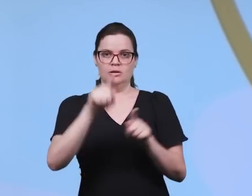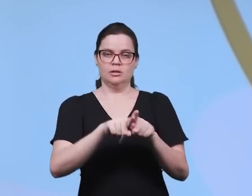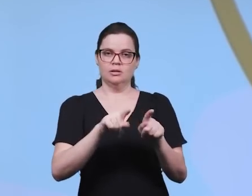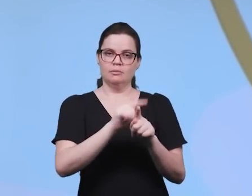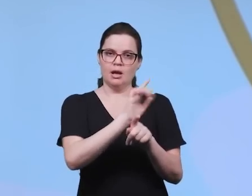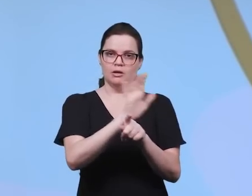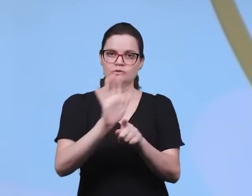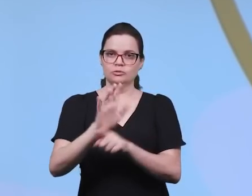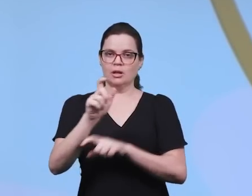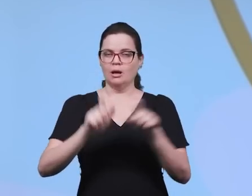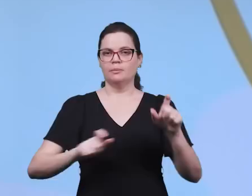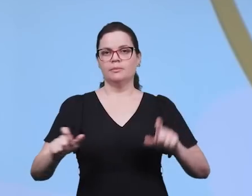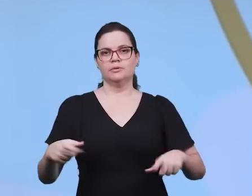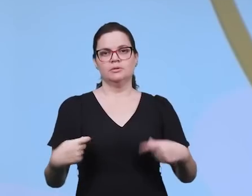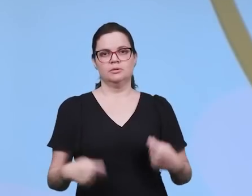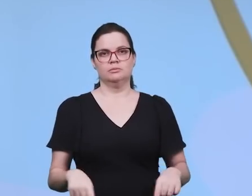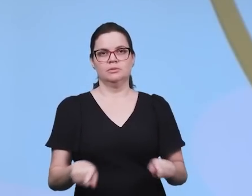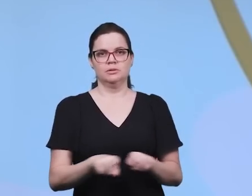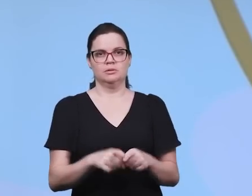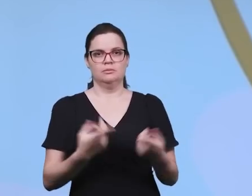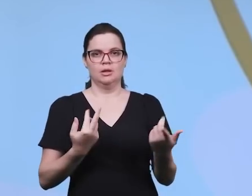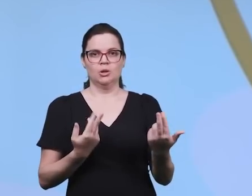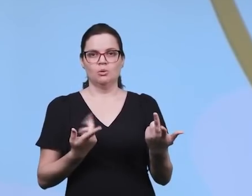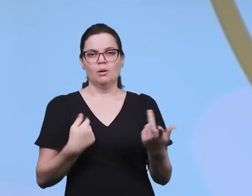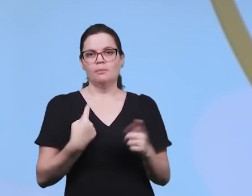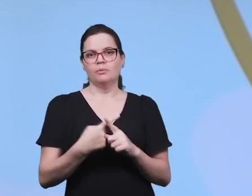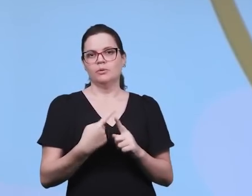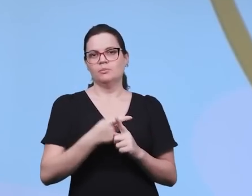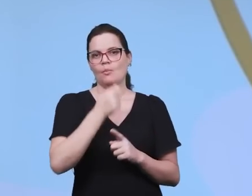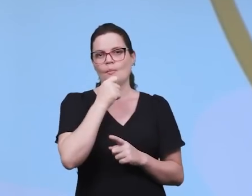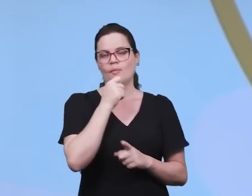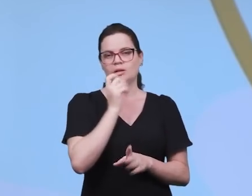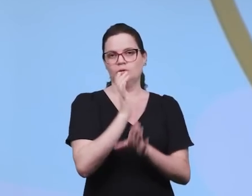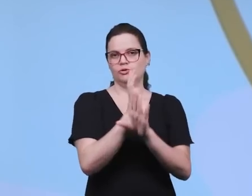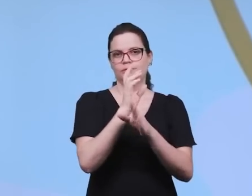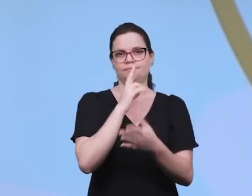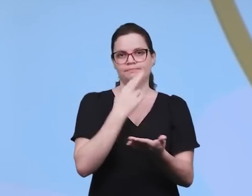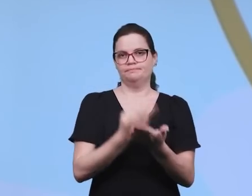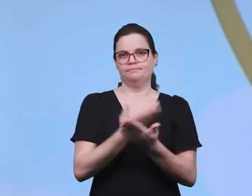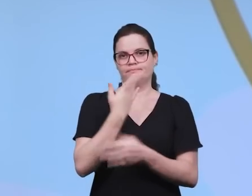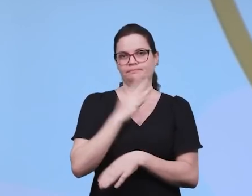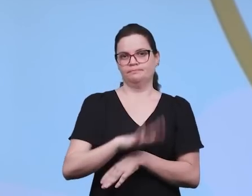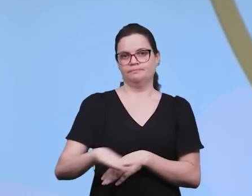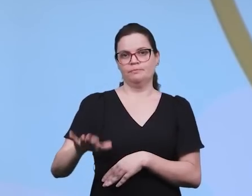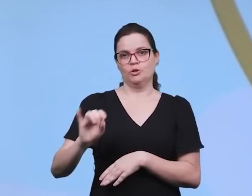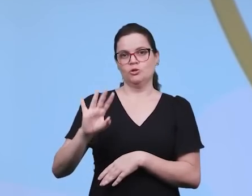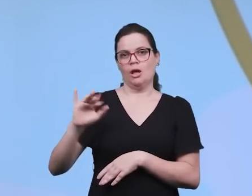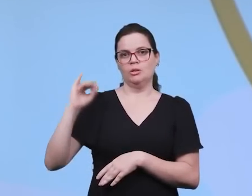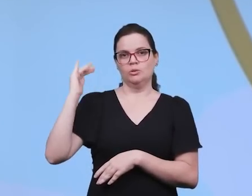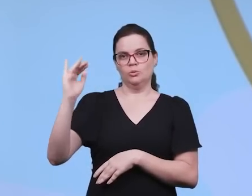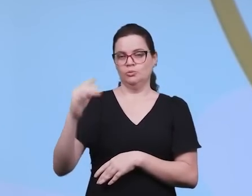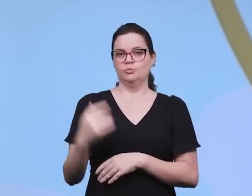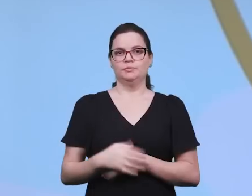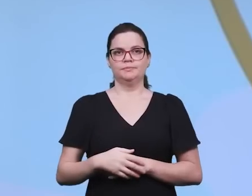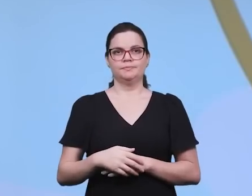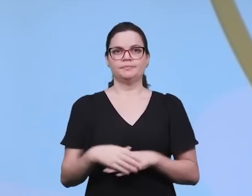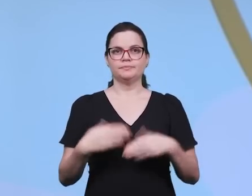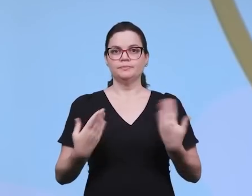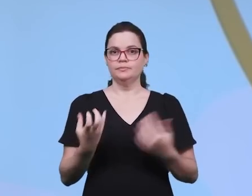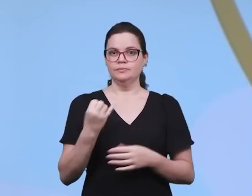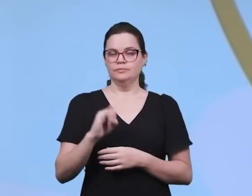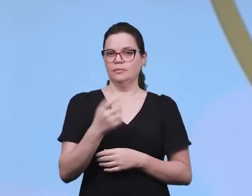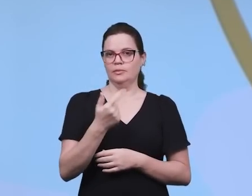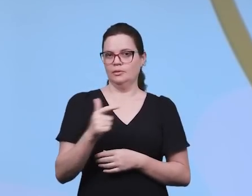ajudar pessoas que, por um acaso, como eu, não tinham tido o diagnóstico na infância. Porque aqueles que não têm esse, né,